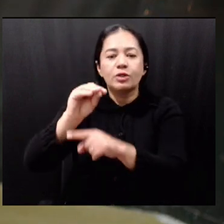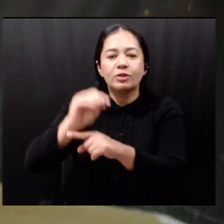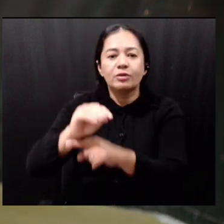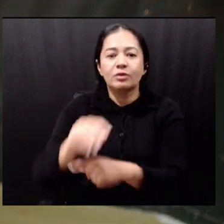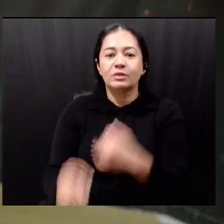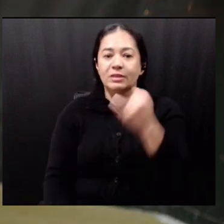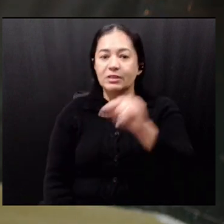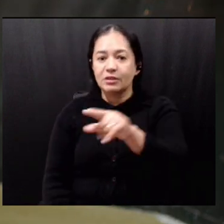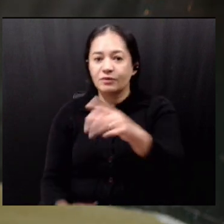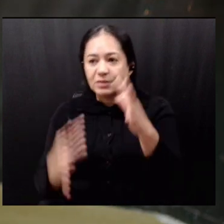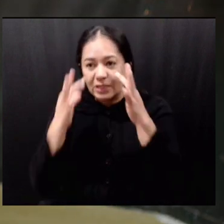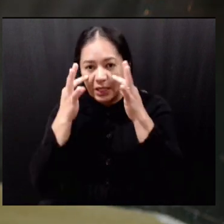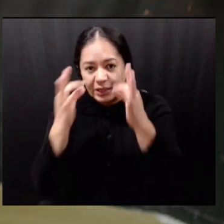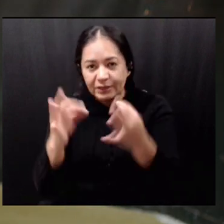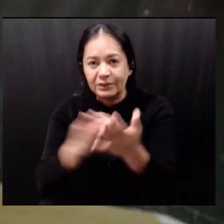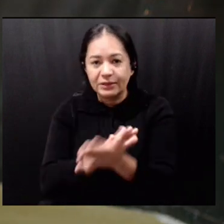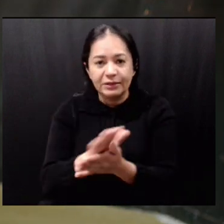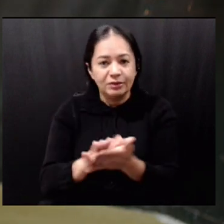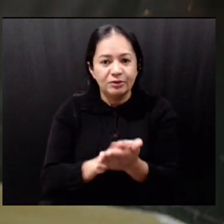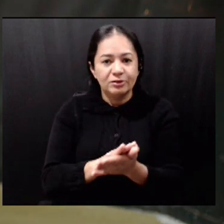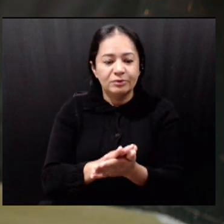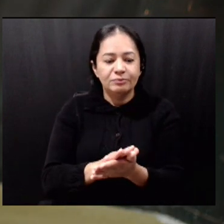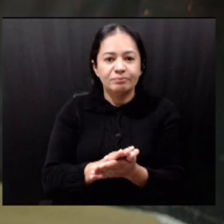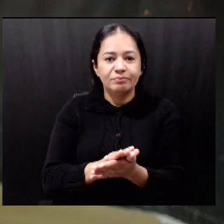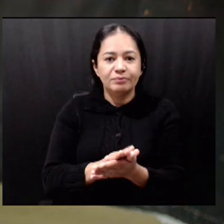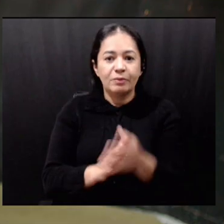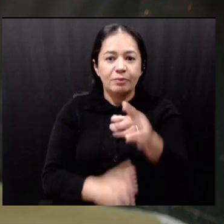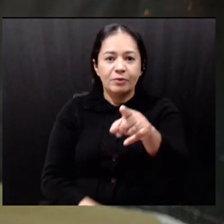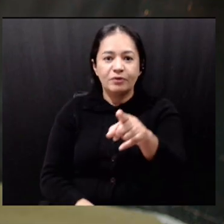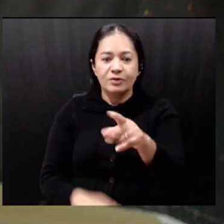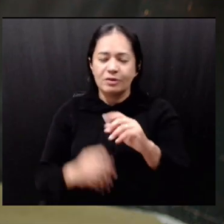para a criança, para você é um esforço,